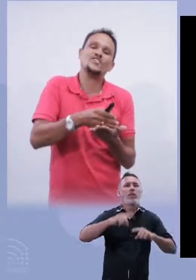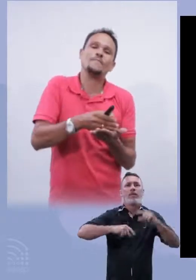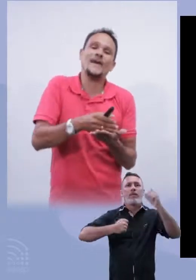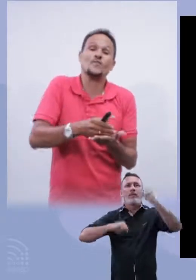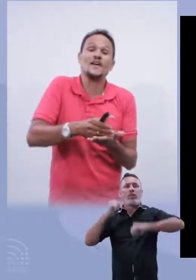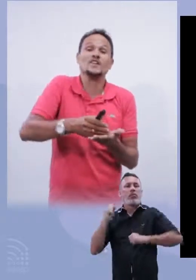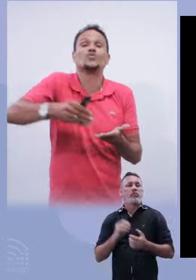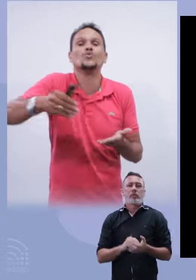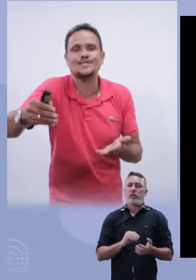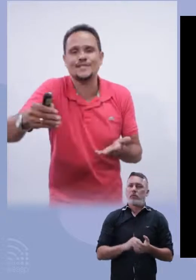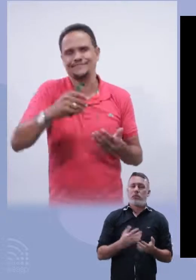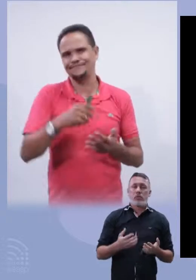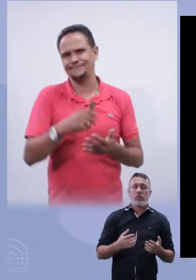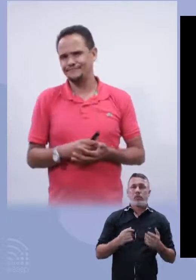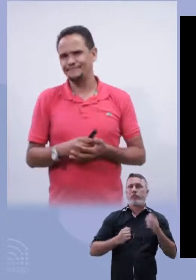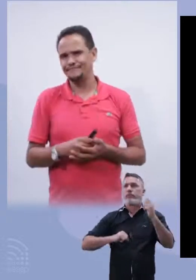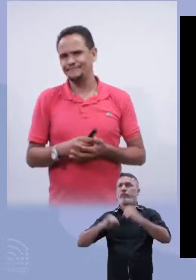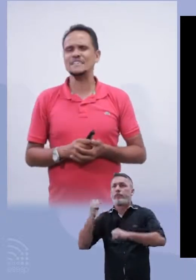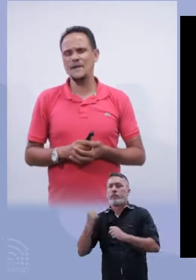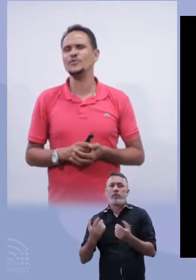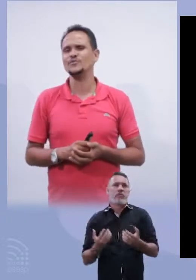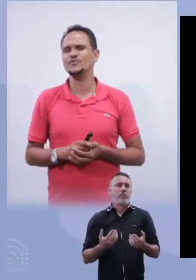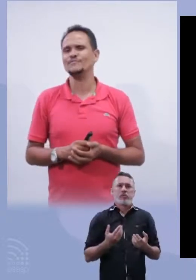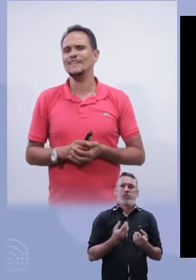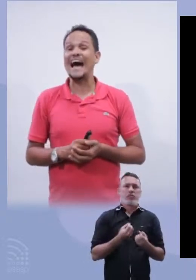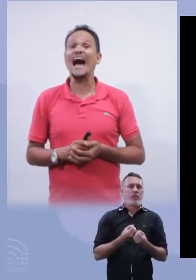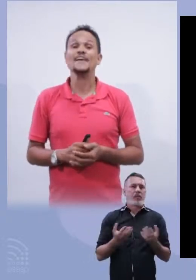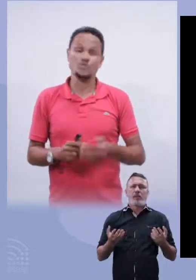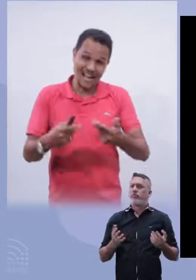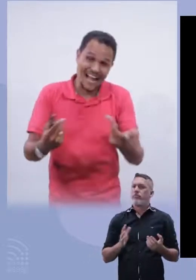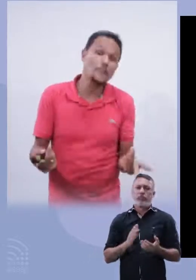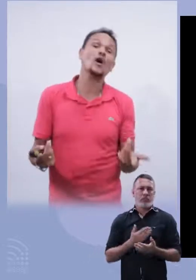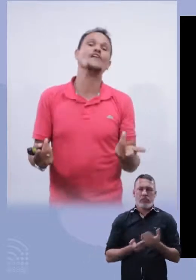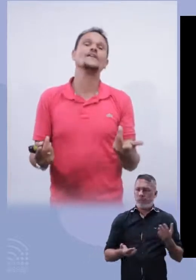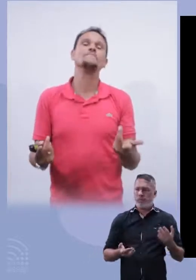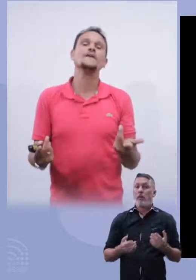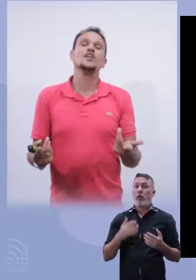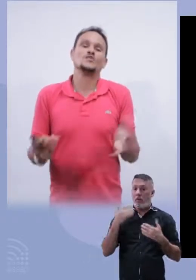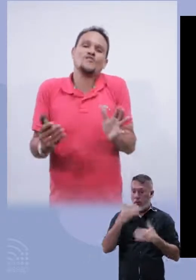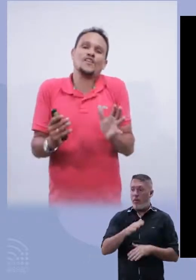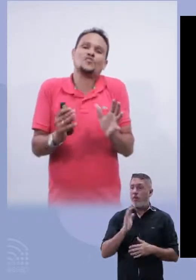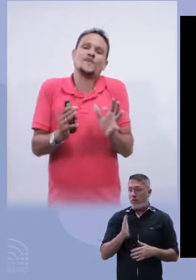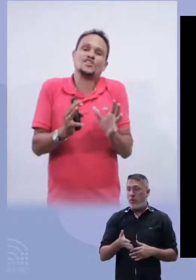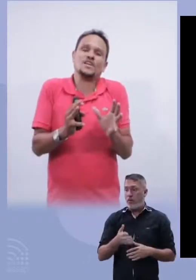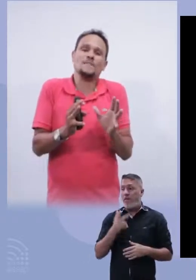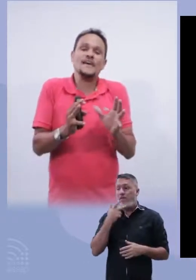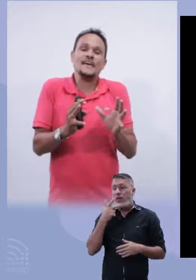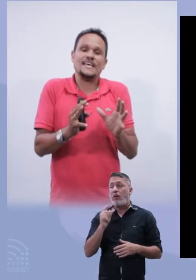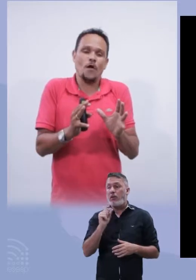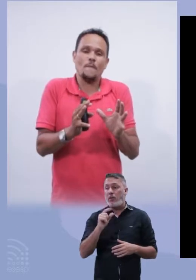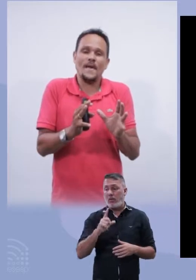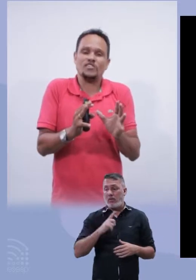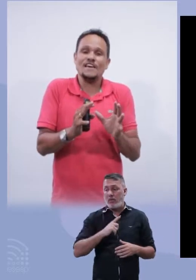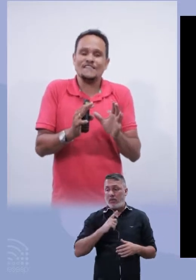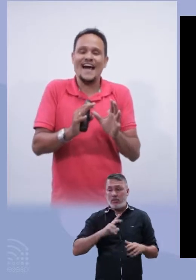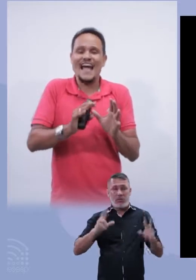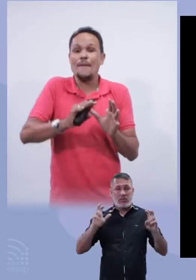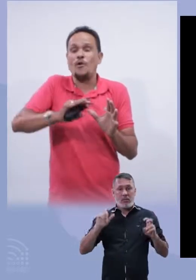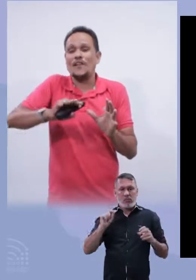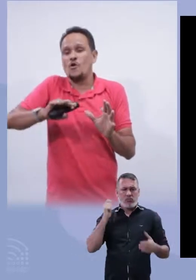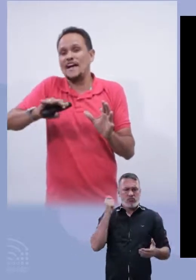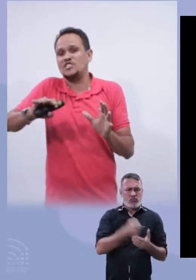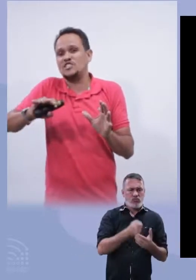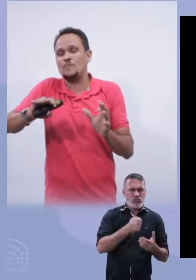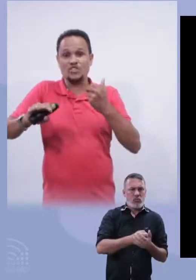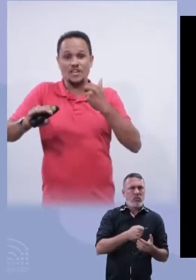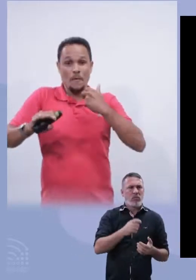ter investimento em indústria nesse período, tá? Isso já caiu em prova. Nós estamos falando de um regime que realmente vai